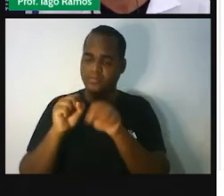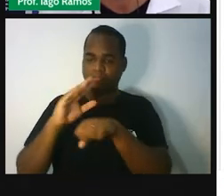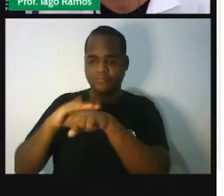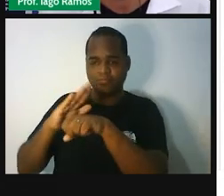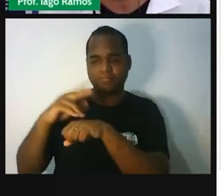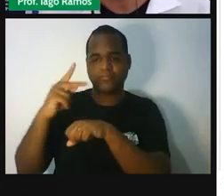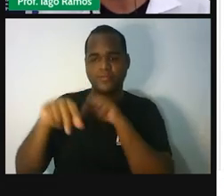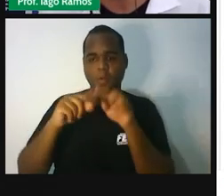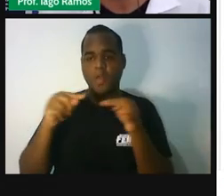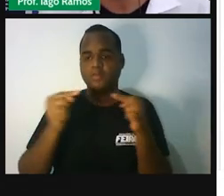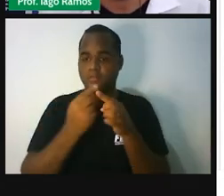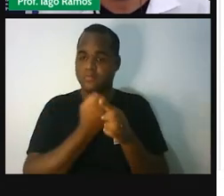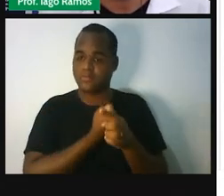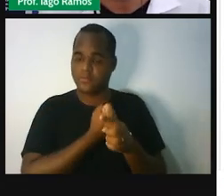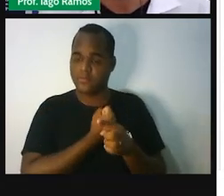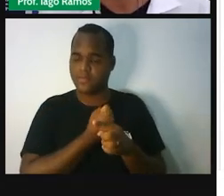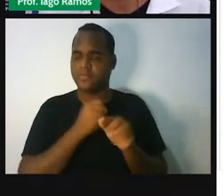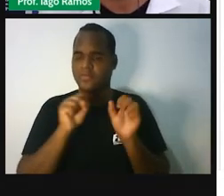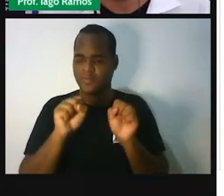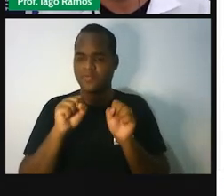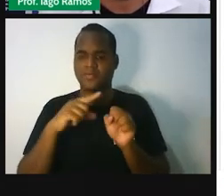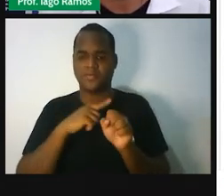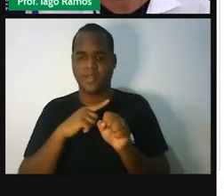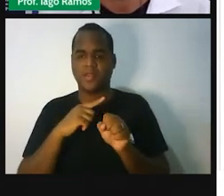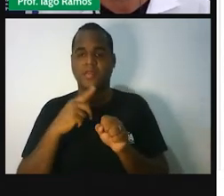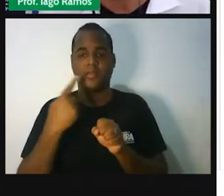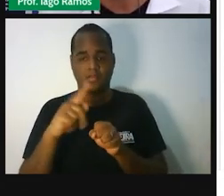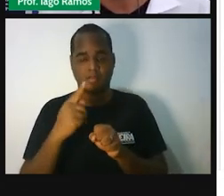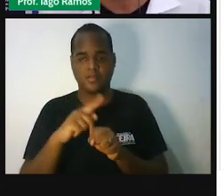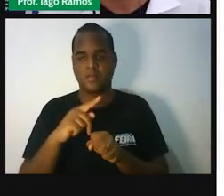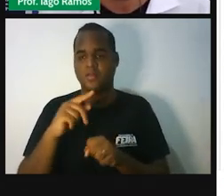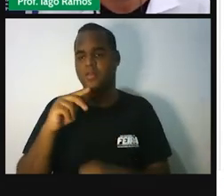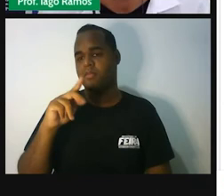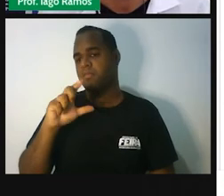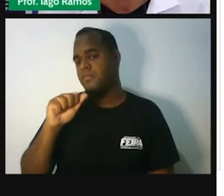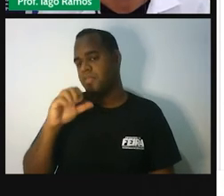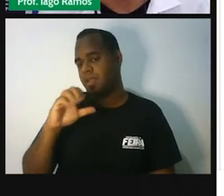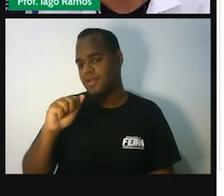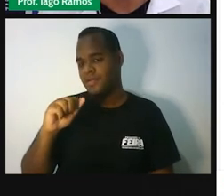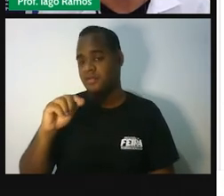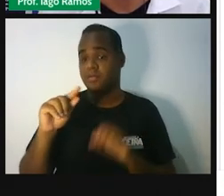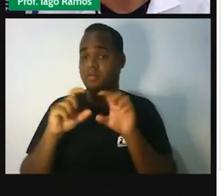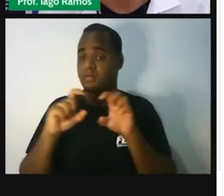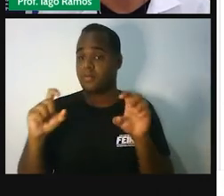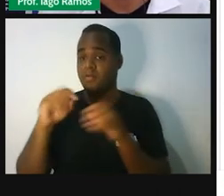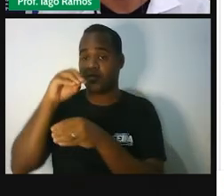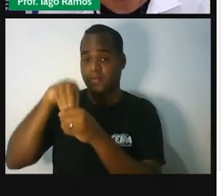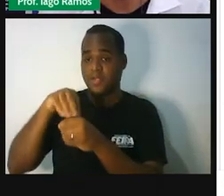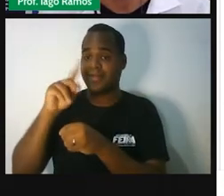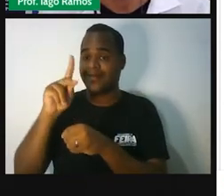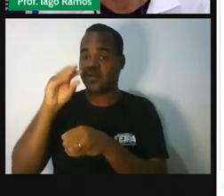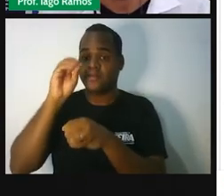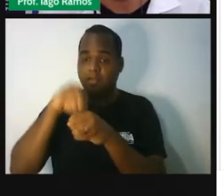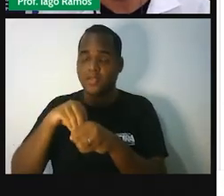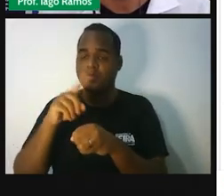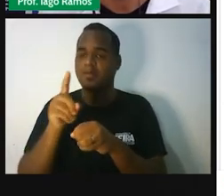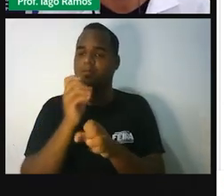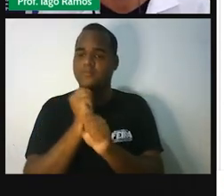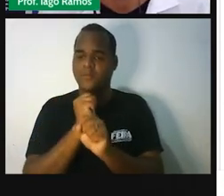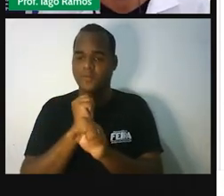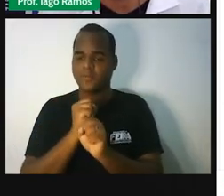aqui, certo? Que fica no meio da placa. Então, dentro daquela continha,